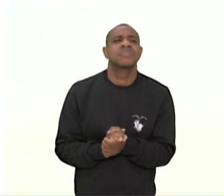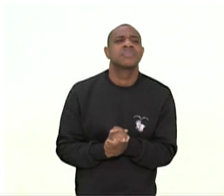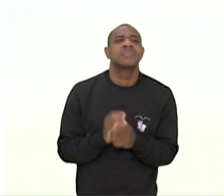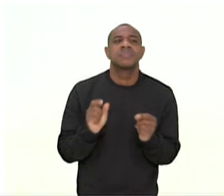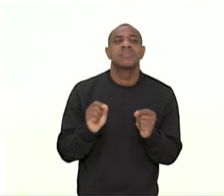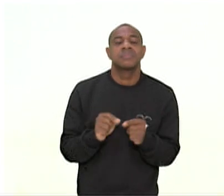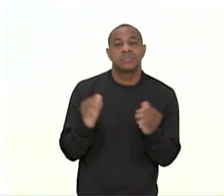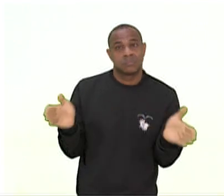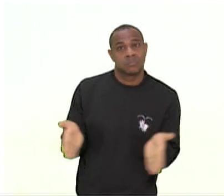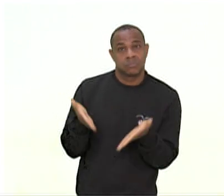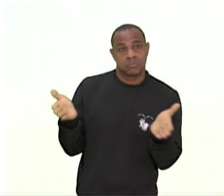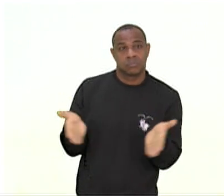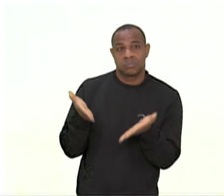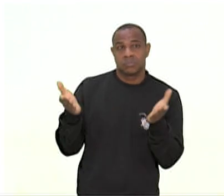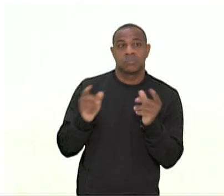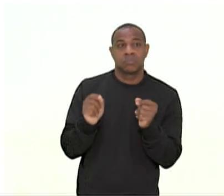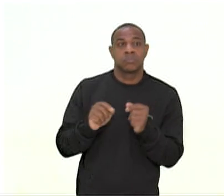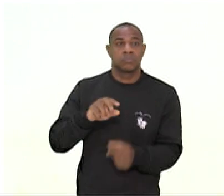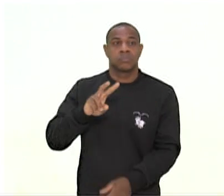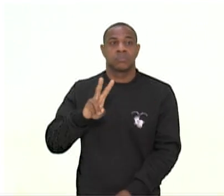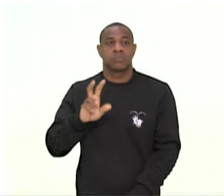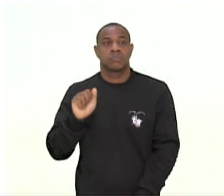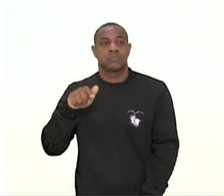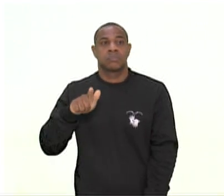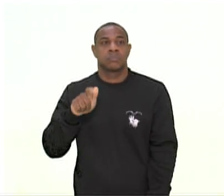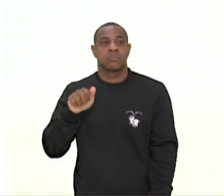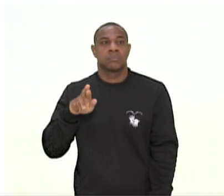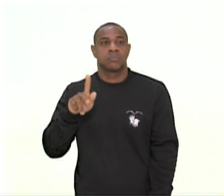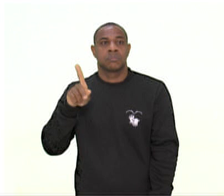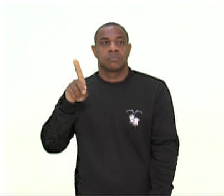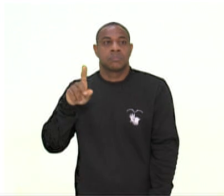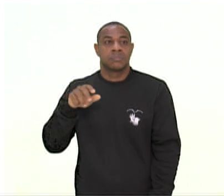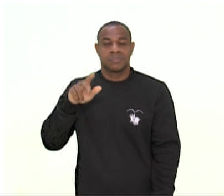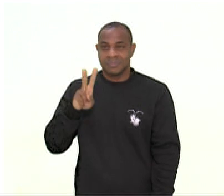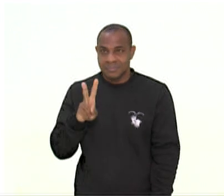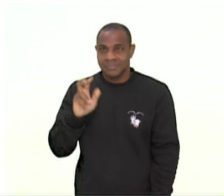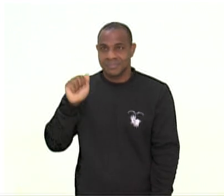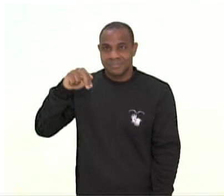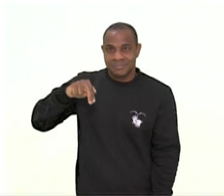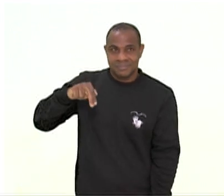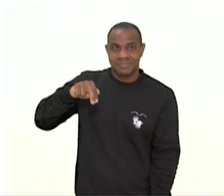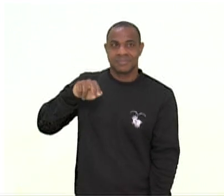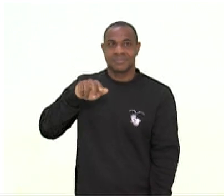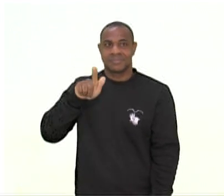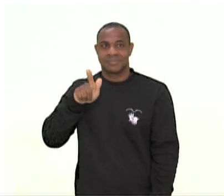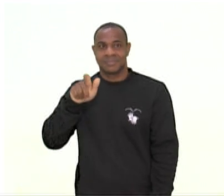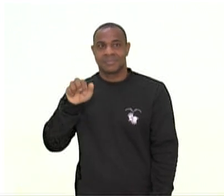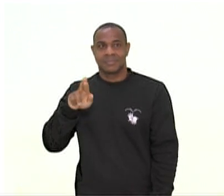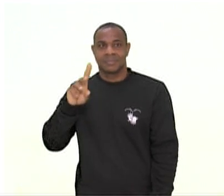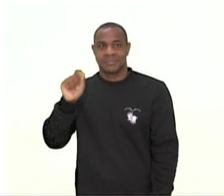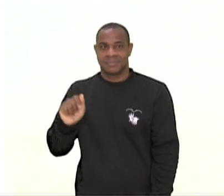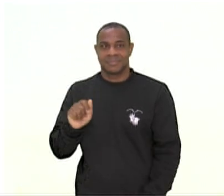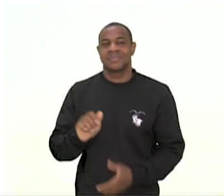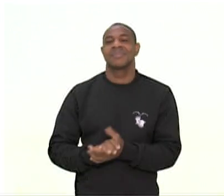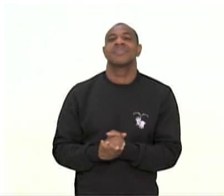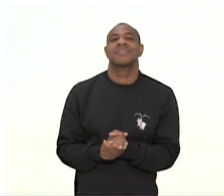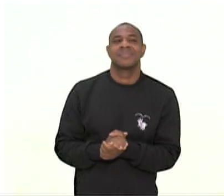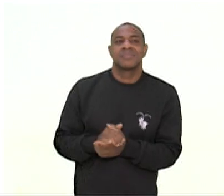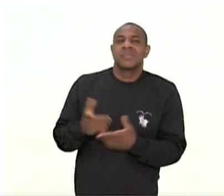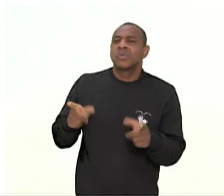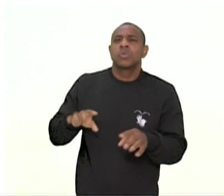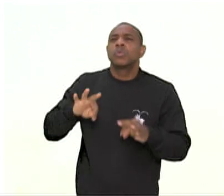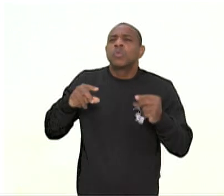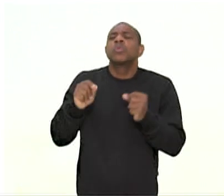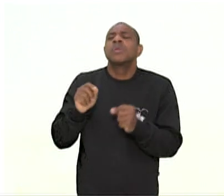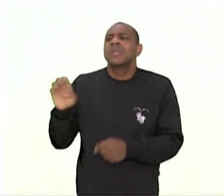foram estimulados pelas vanguardas europeias, né? Então, toda a modelagem naquela época vinha da Europa, então tudo que vinha de lá era